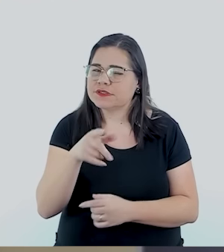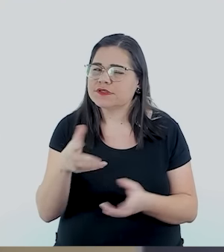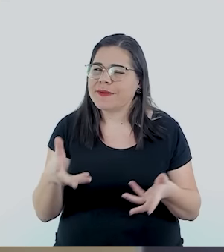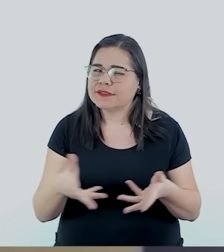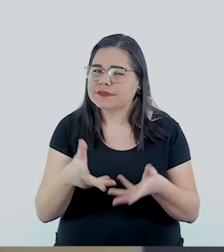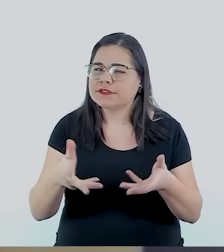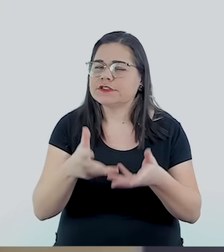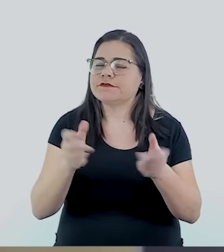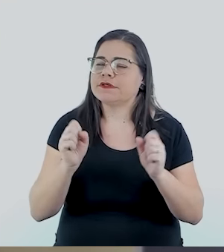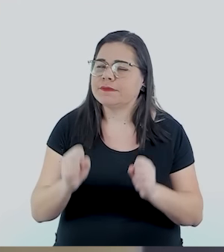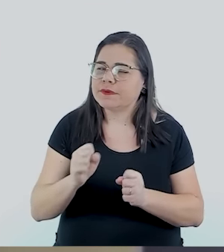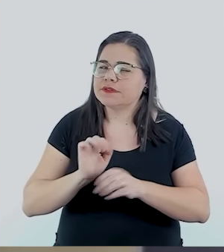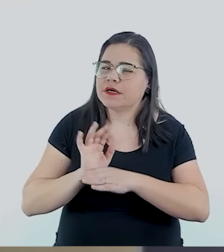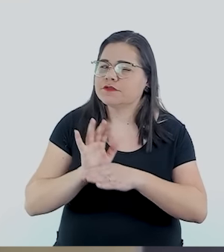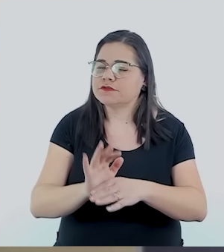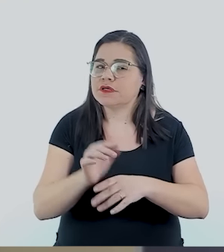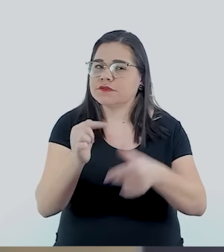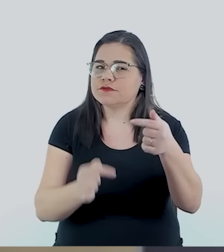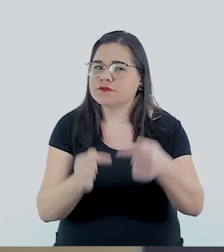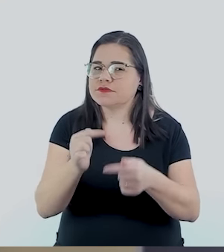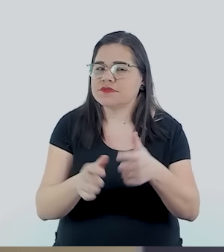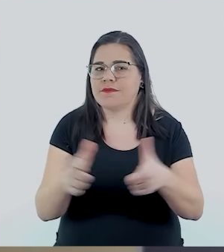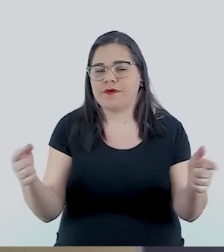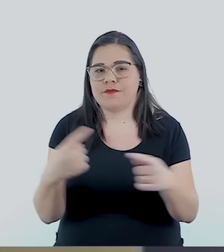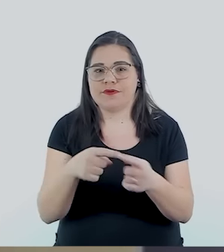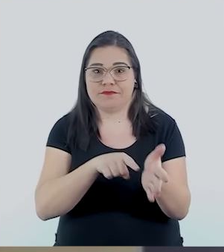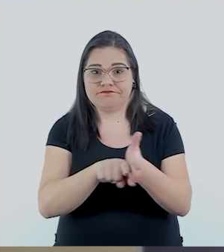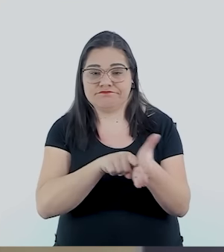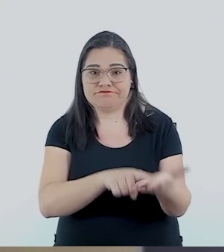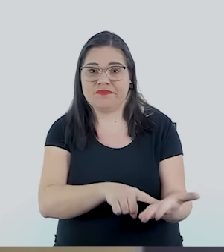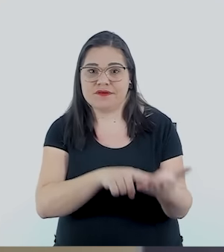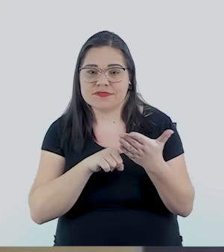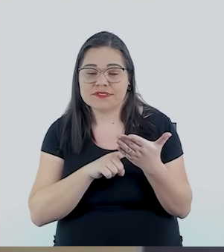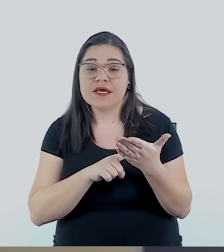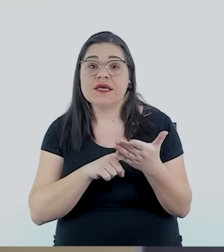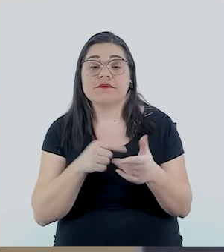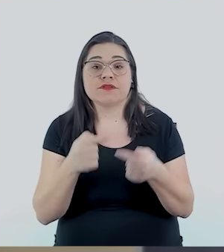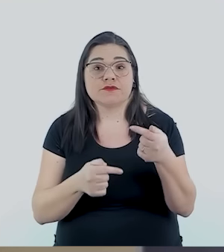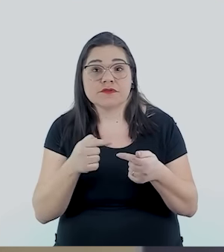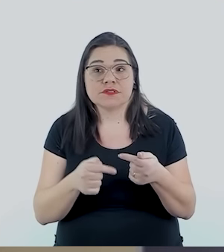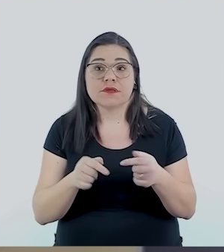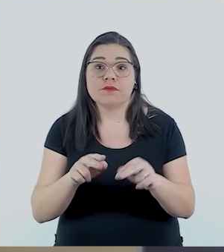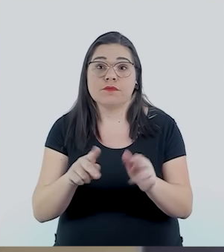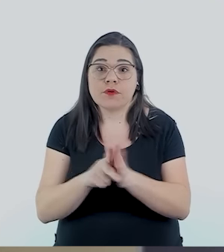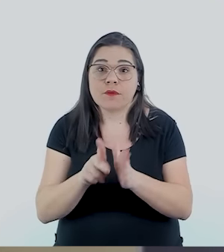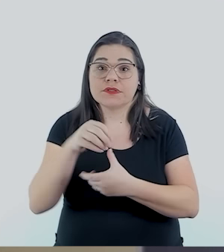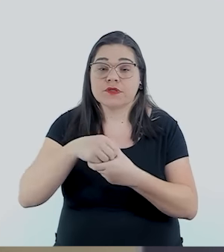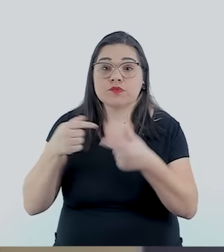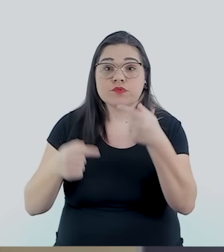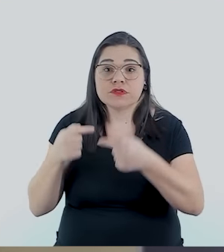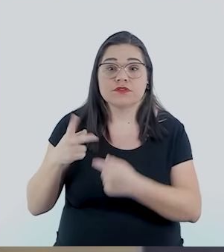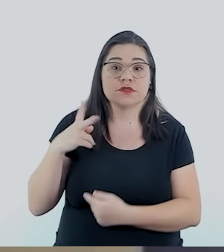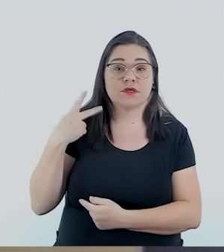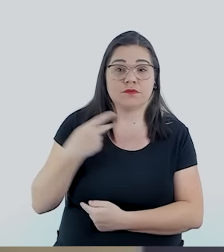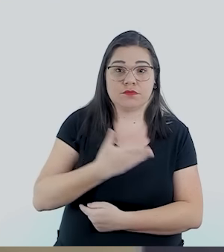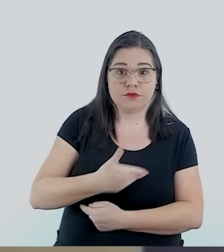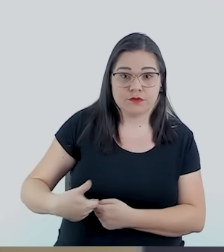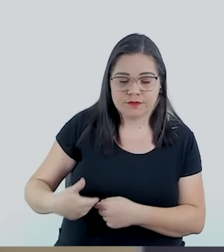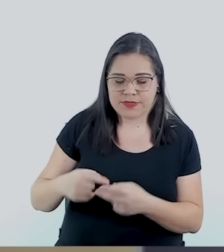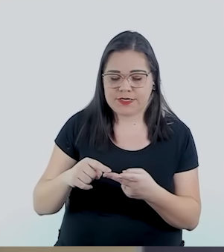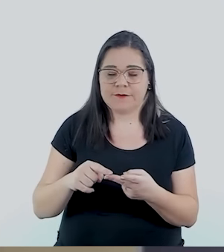eh para esse campo da discussão maior né como vocês falaram da política pública também do do papel da Corporação